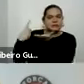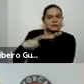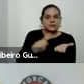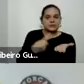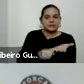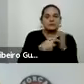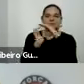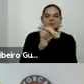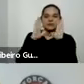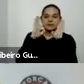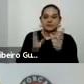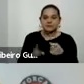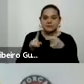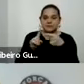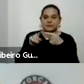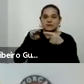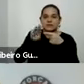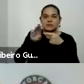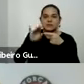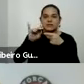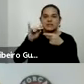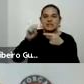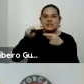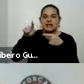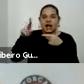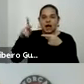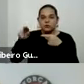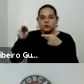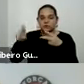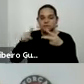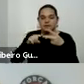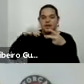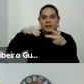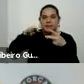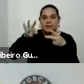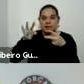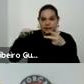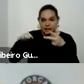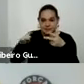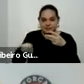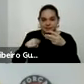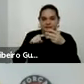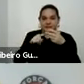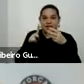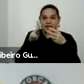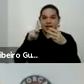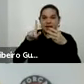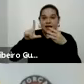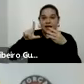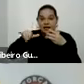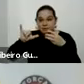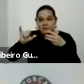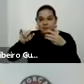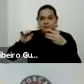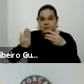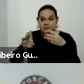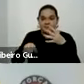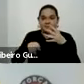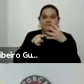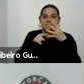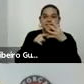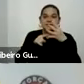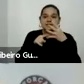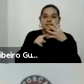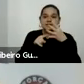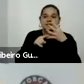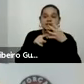na Isenhouse, na NTN Rolamentos, na KYB e também na Companhia